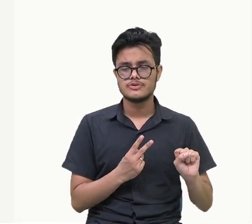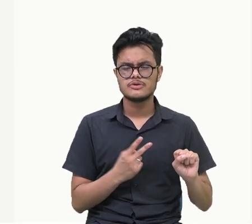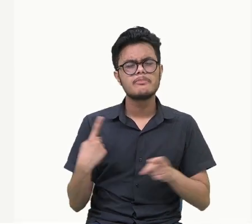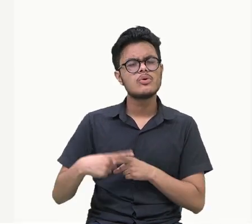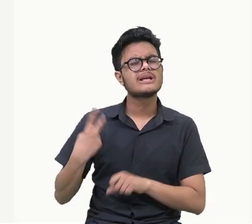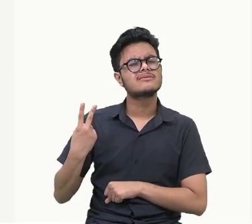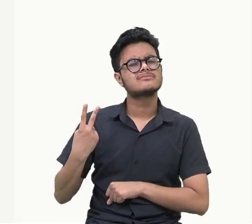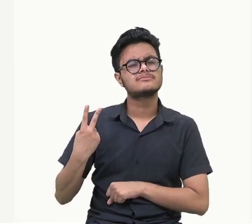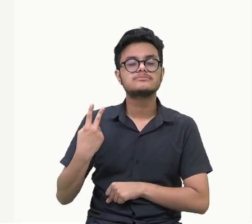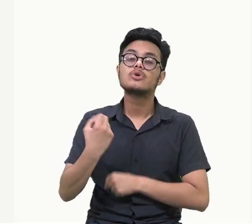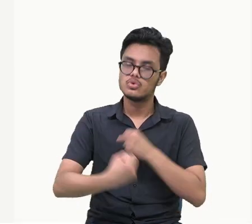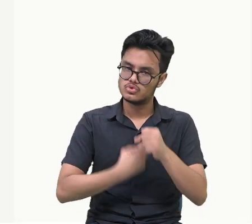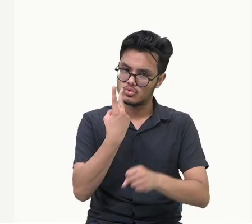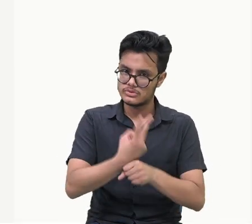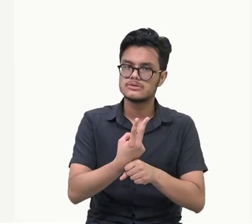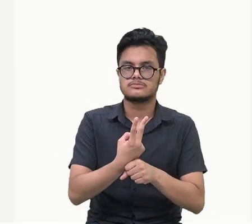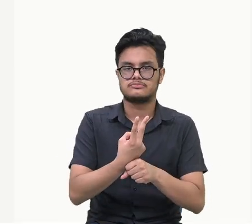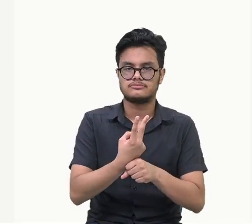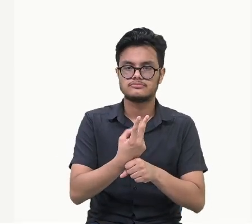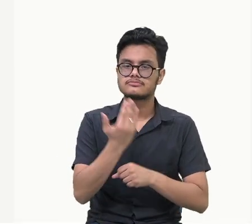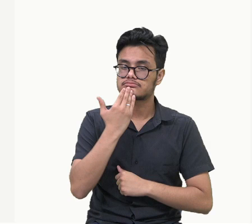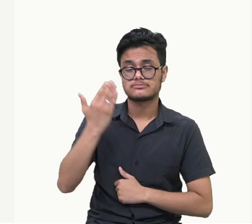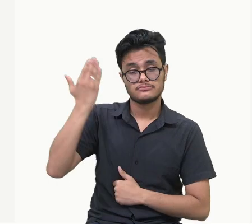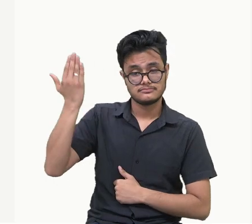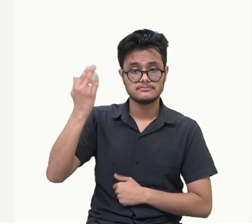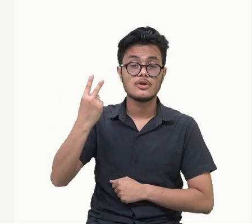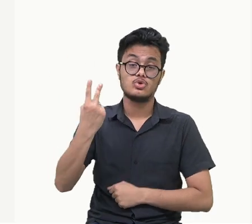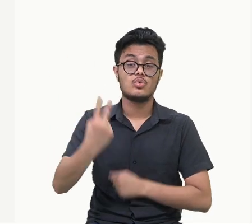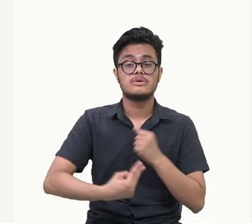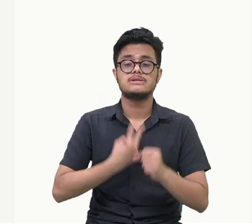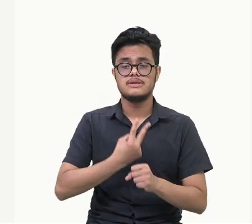professor? Porque ele pede aqui, ó,